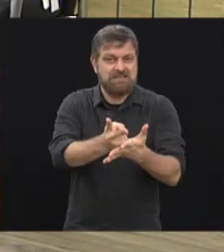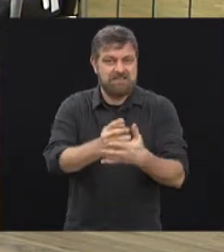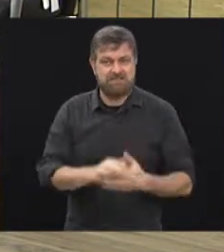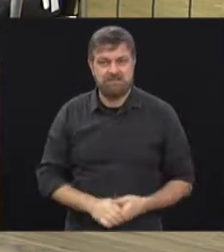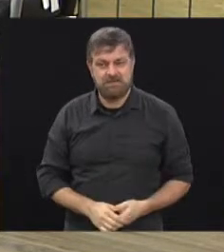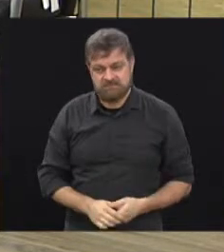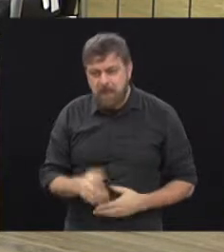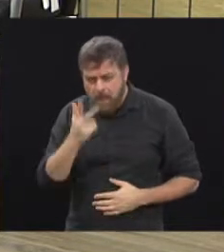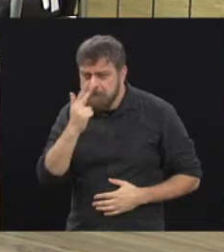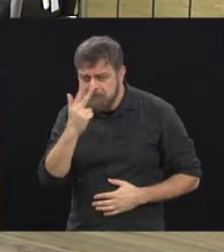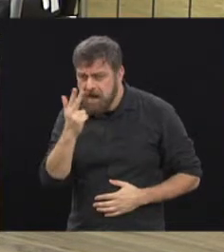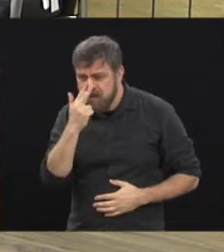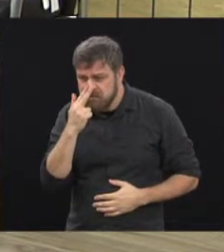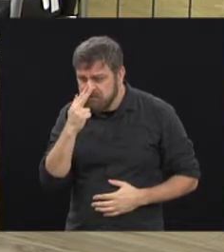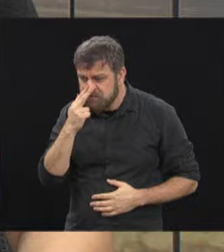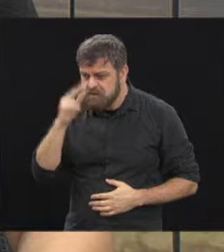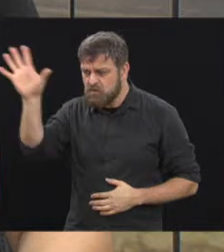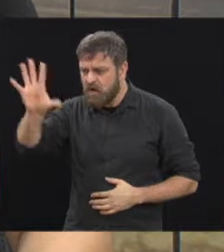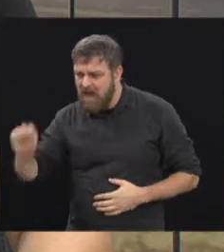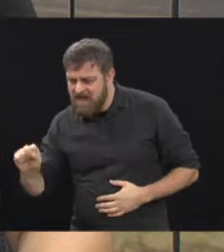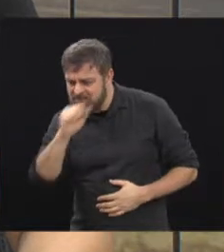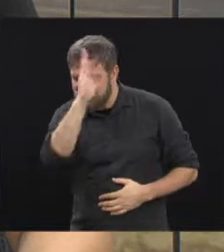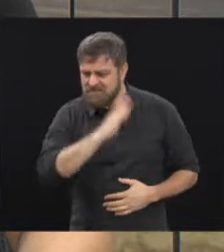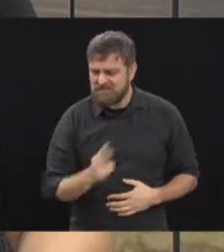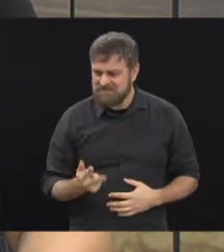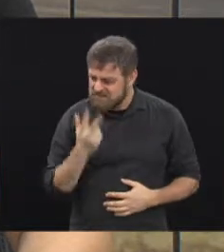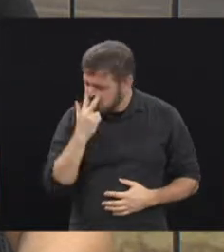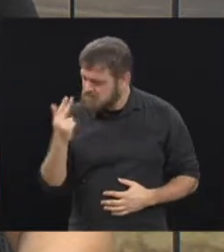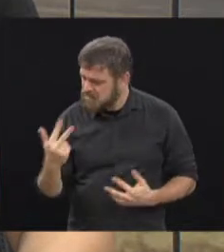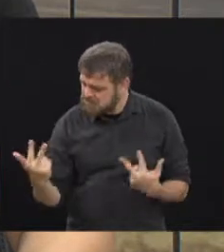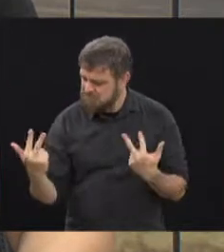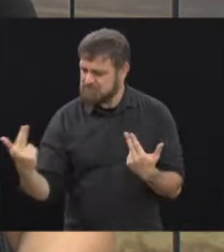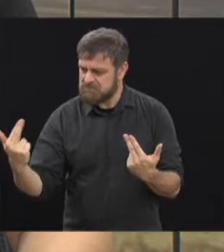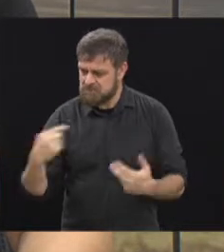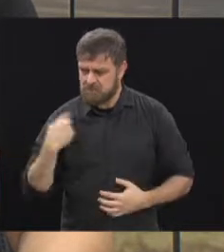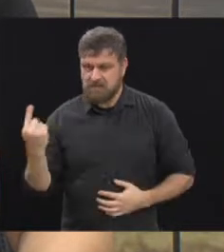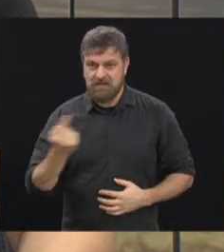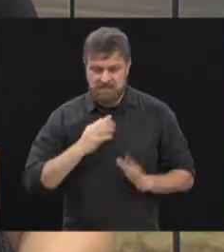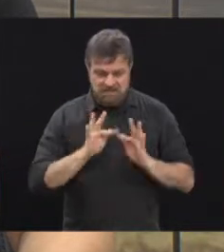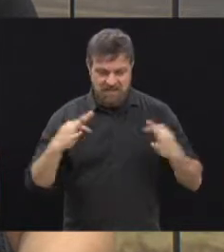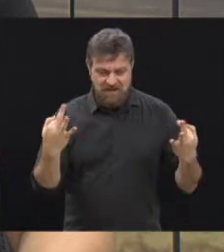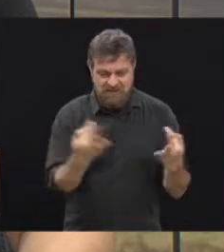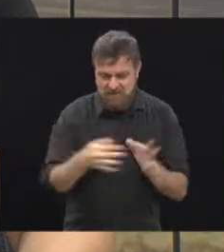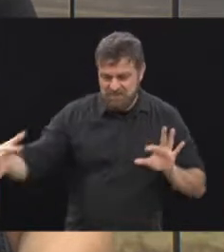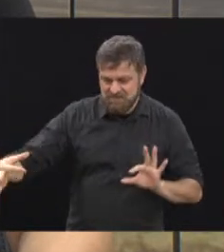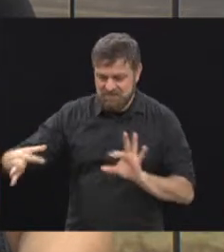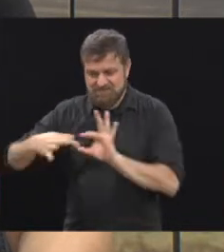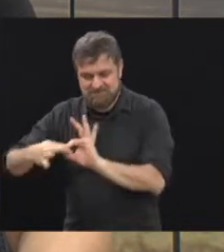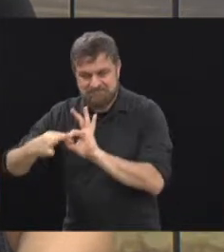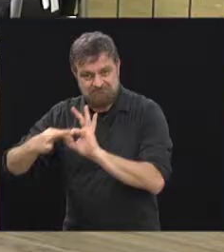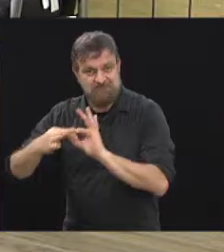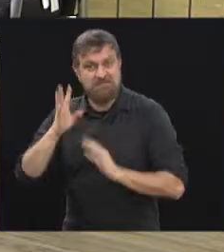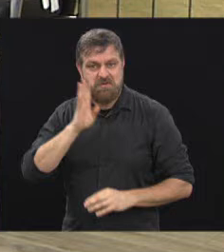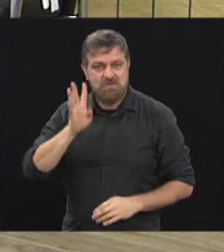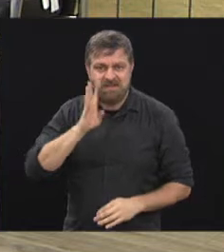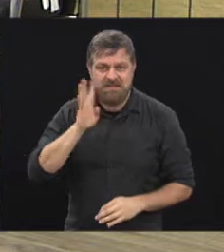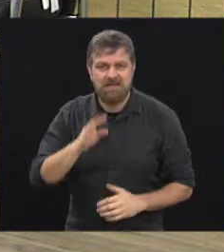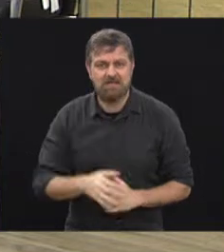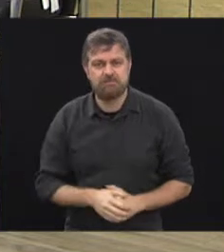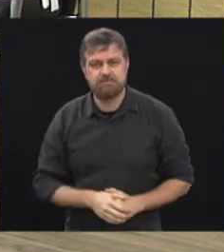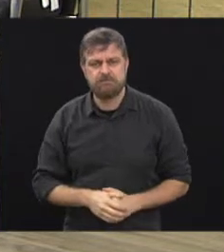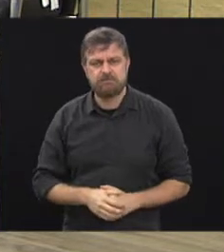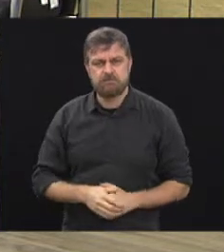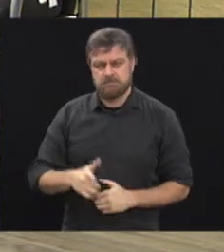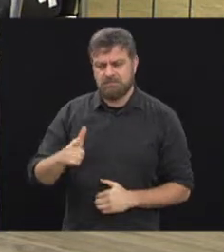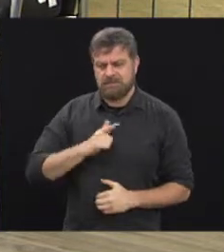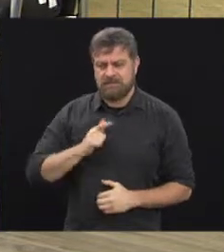é bem parecido, assim, muito parecido. Talvez isso que faça a gente se sentir como família deles, assim, foi muito legal. E como que é? Existe